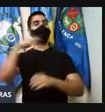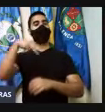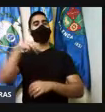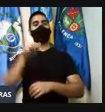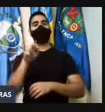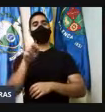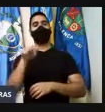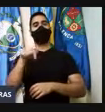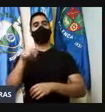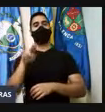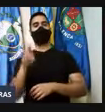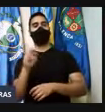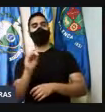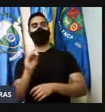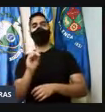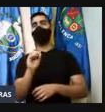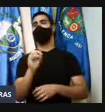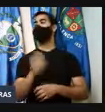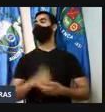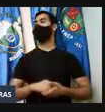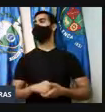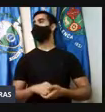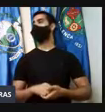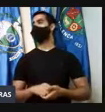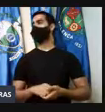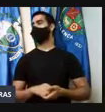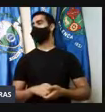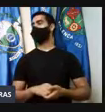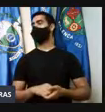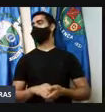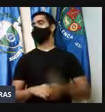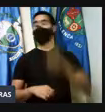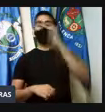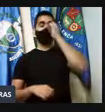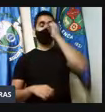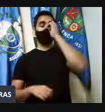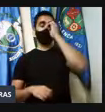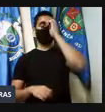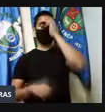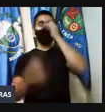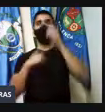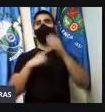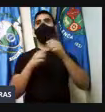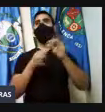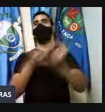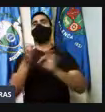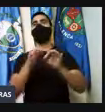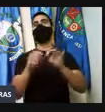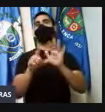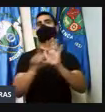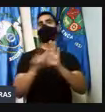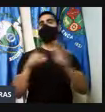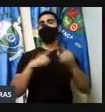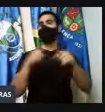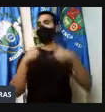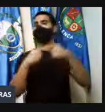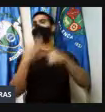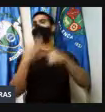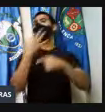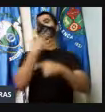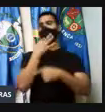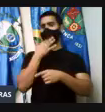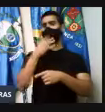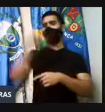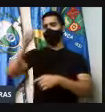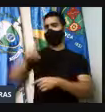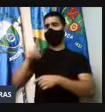Saúde, termos de emenda acima apresentada. O presente projeto de lei tem como finalidade a reconhecer como